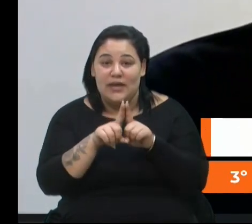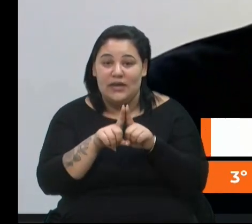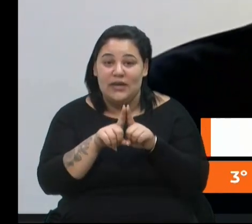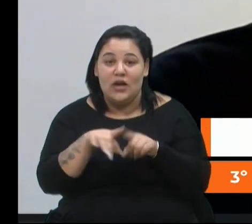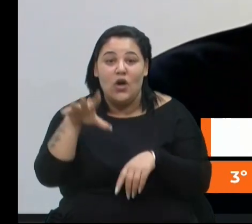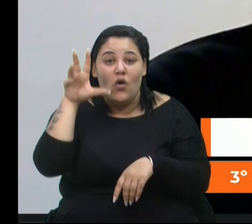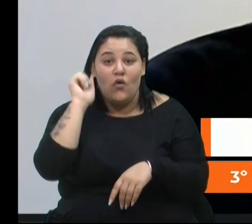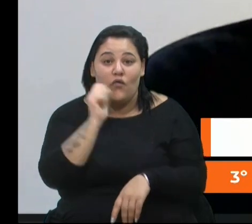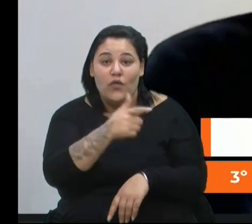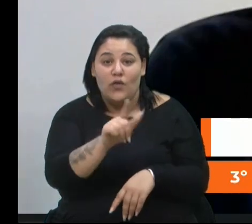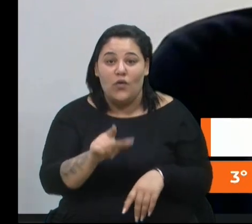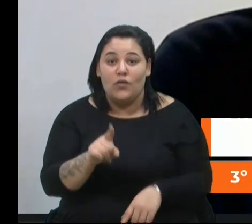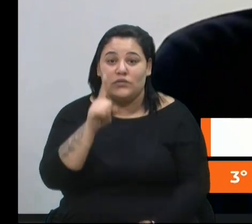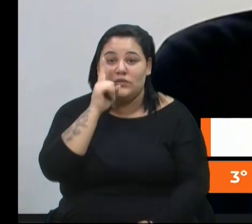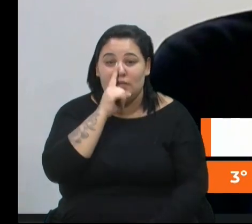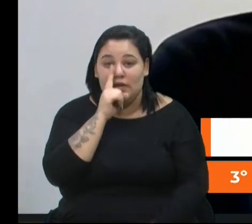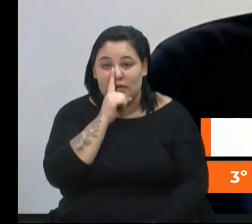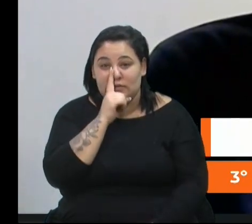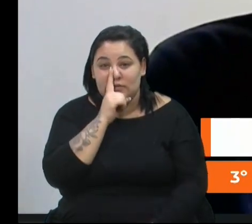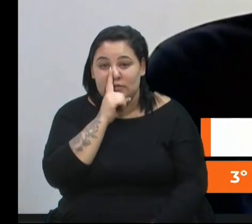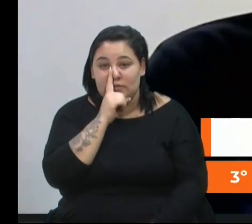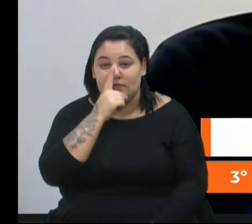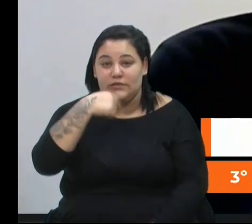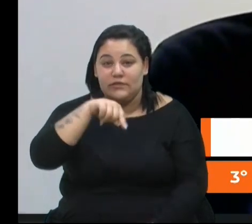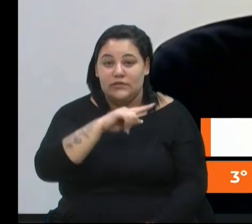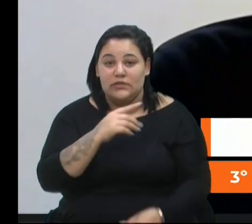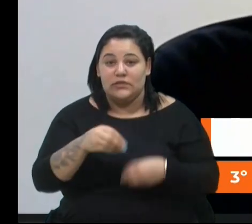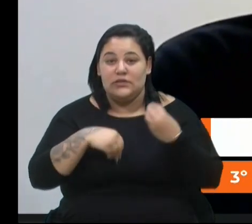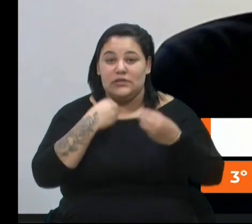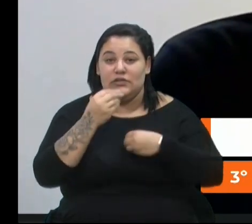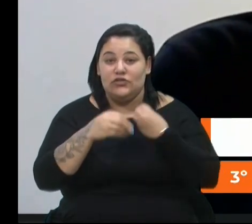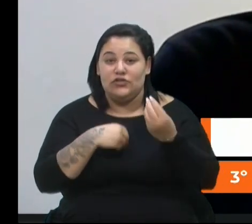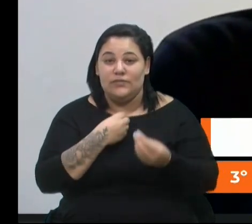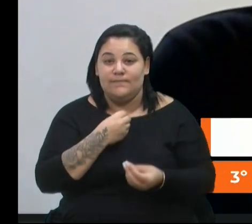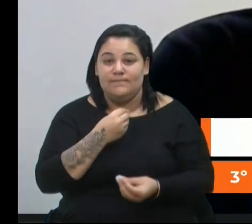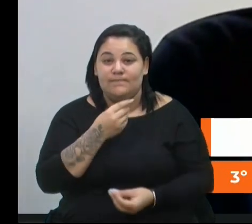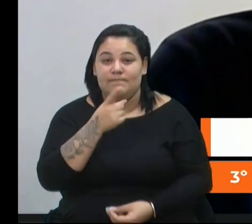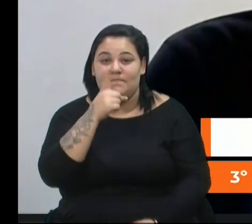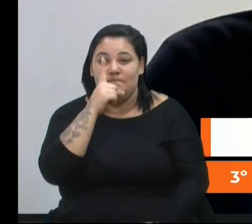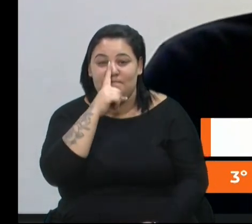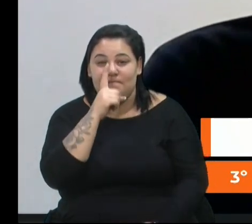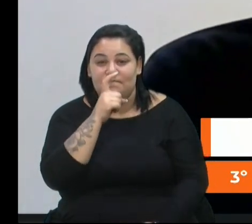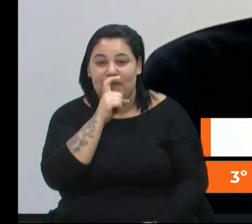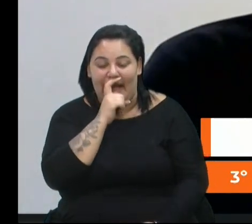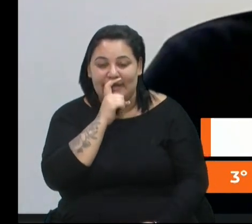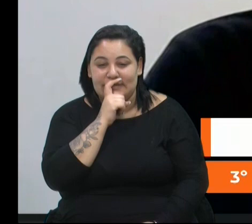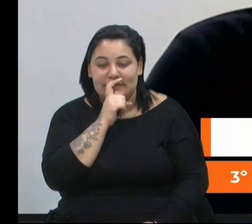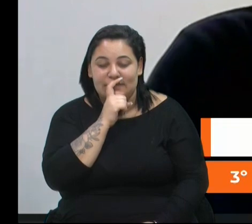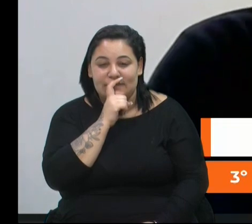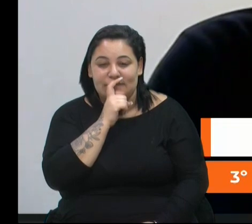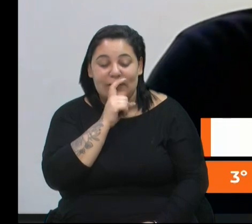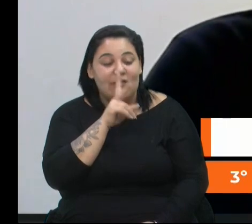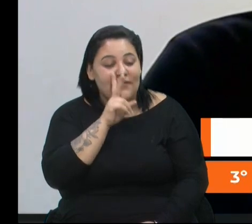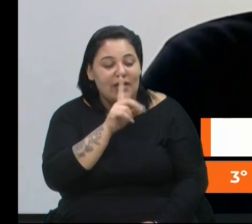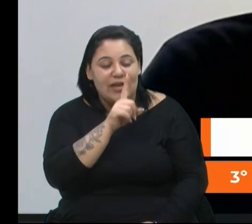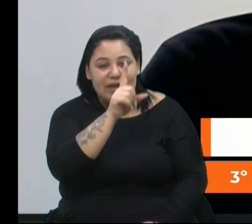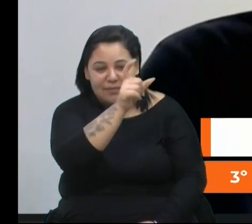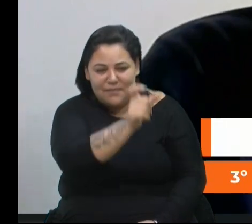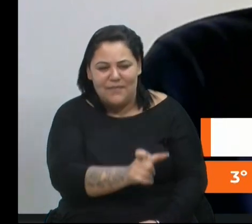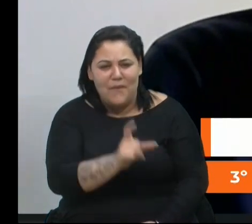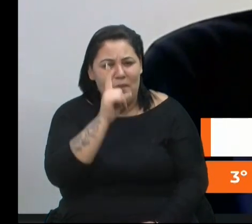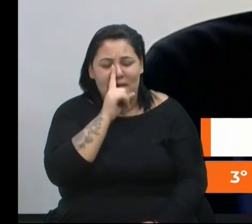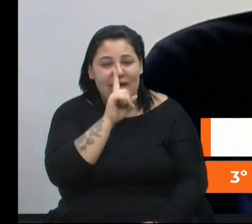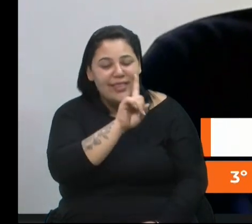ouvir outras mães, para que vocês se sintam normais, de ver que você não é a única que está passando por